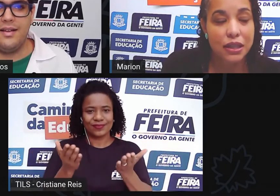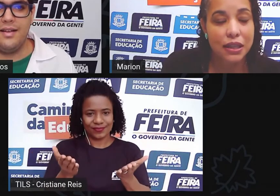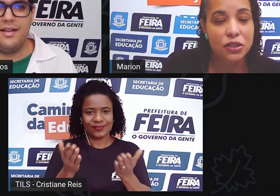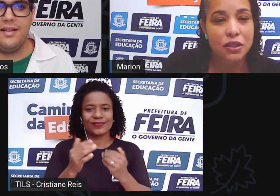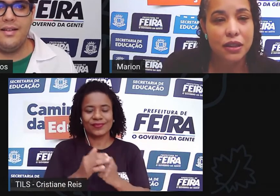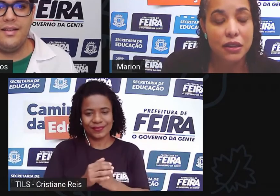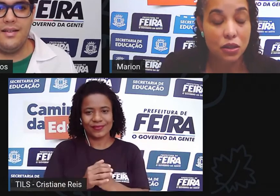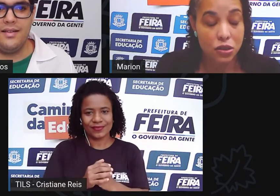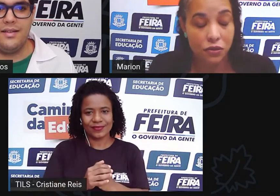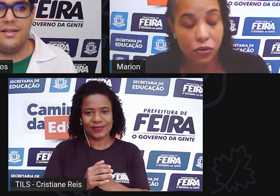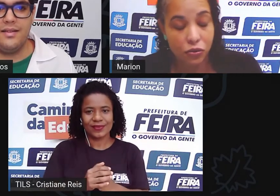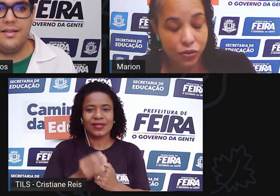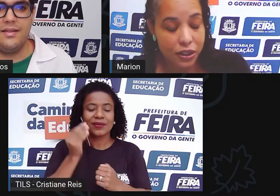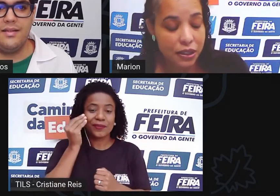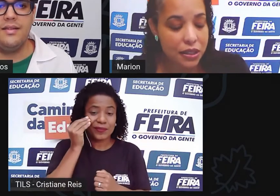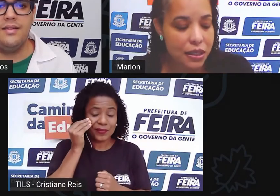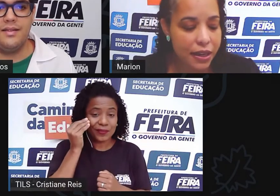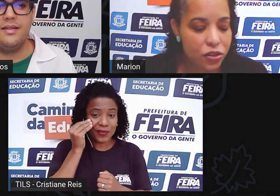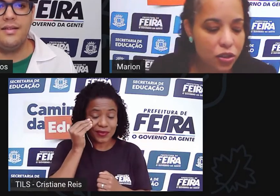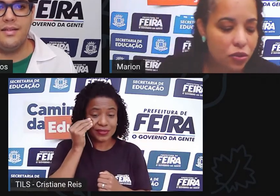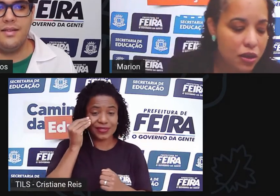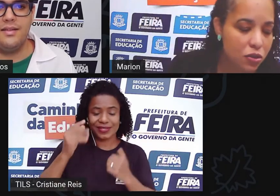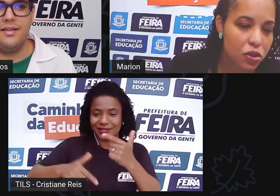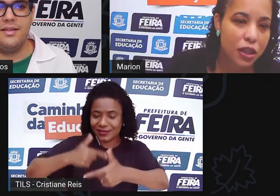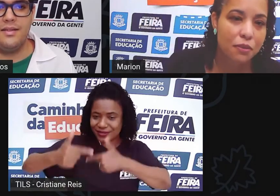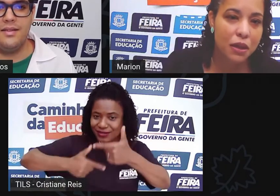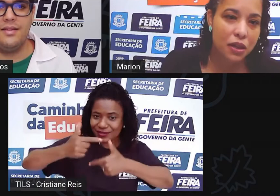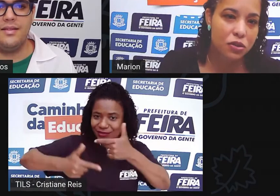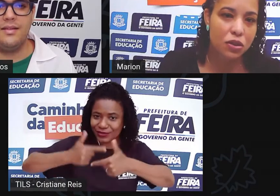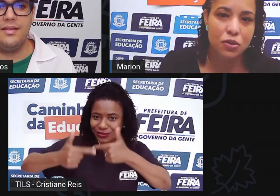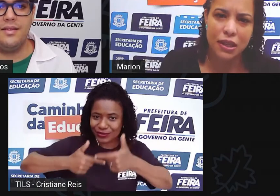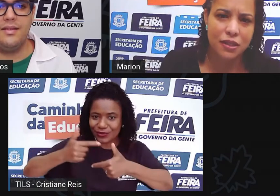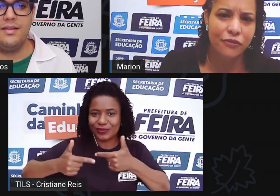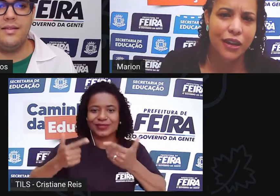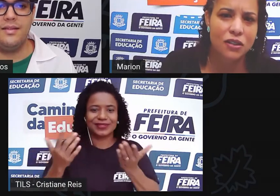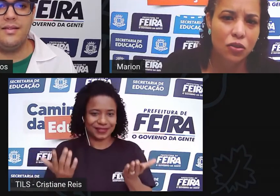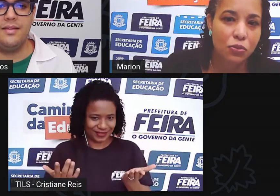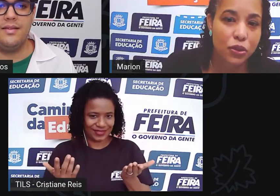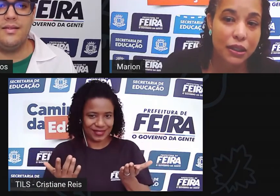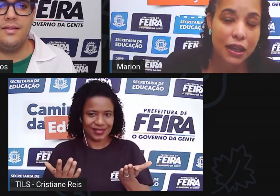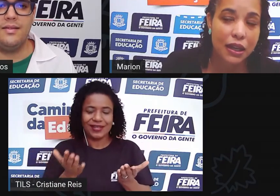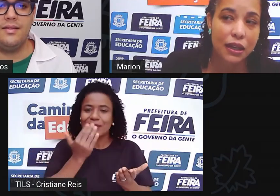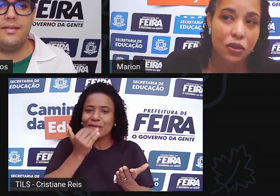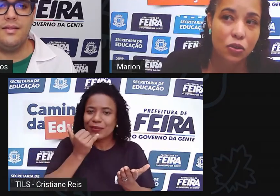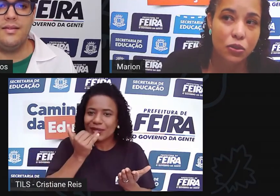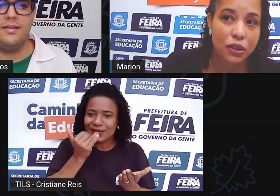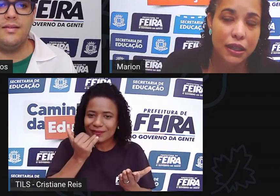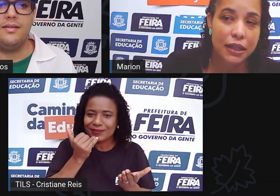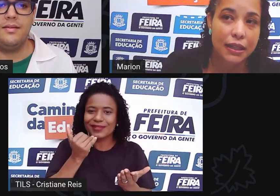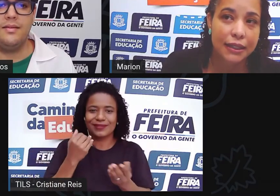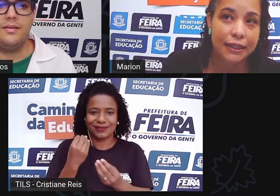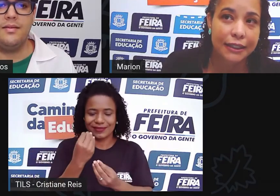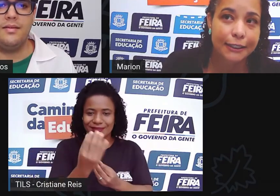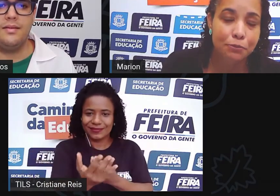ações que são desenvolvidas, né, de doações de alimentos, que o SESC faz